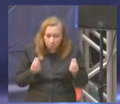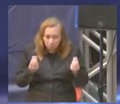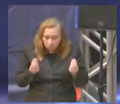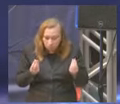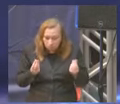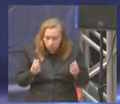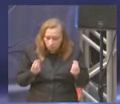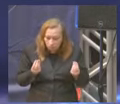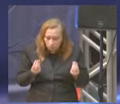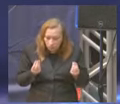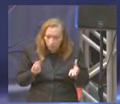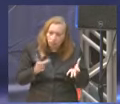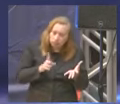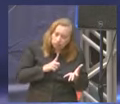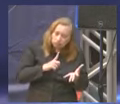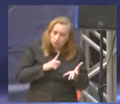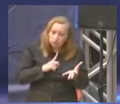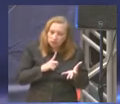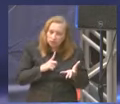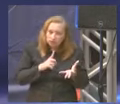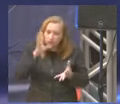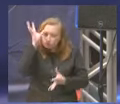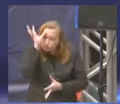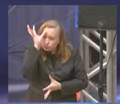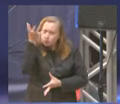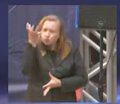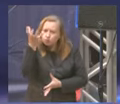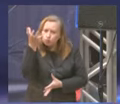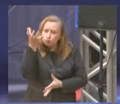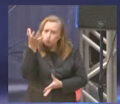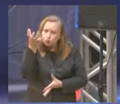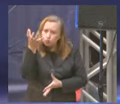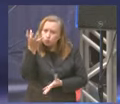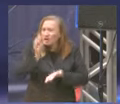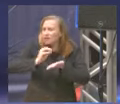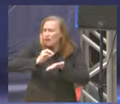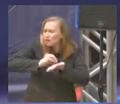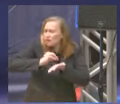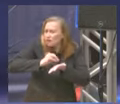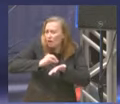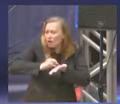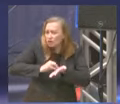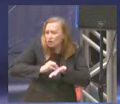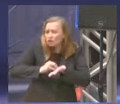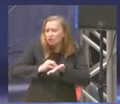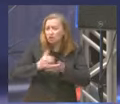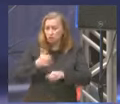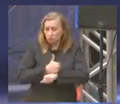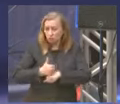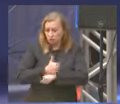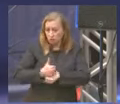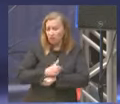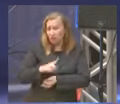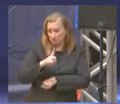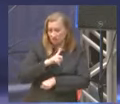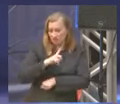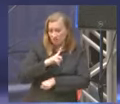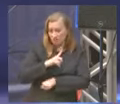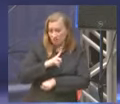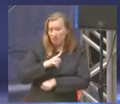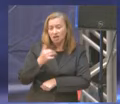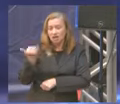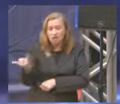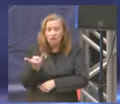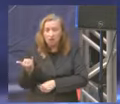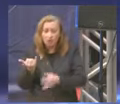ter uma solução, né, para essa falta de mão de obra que nós temos? Esses dados que eu dei, dos